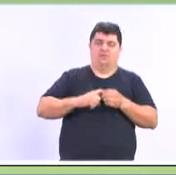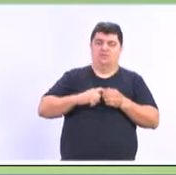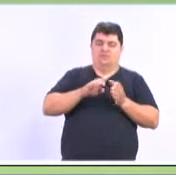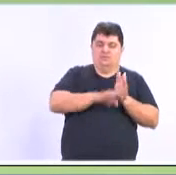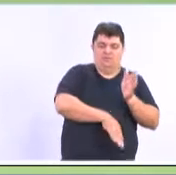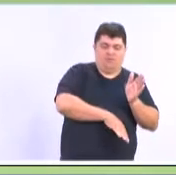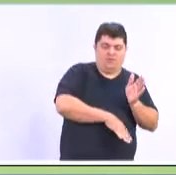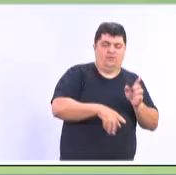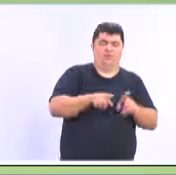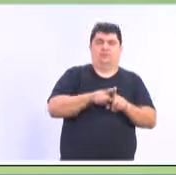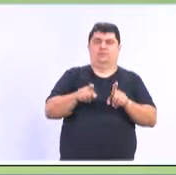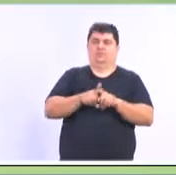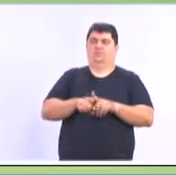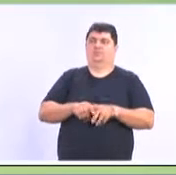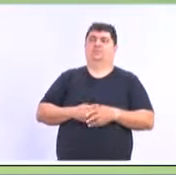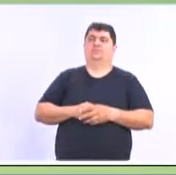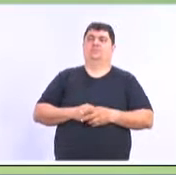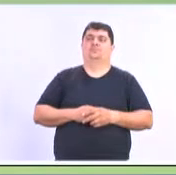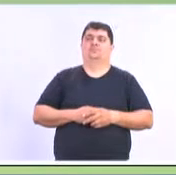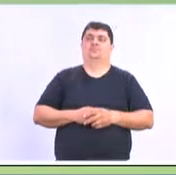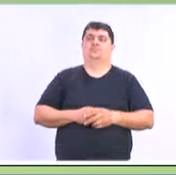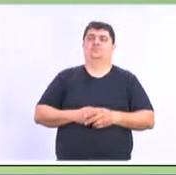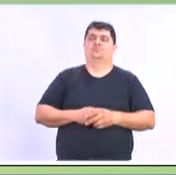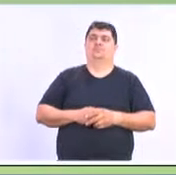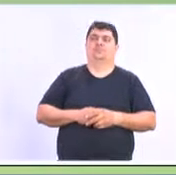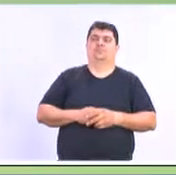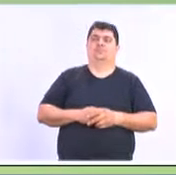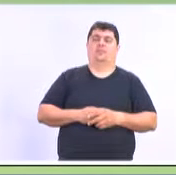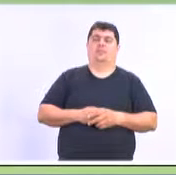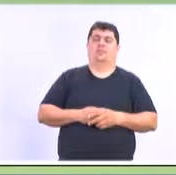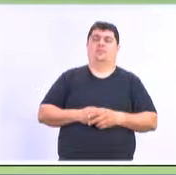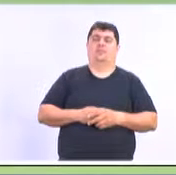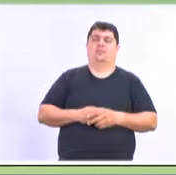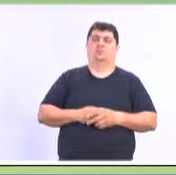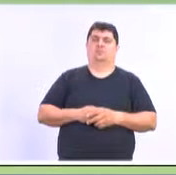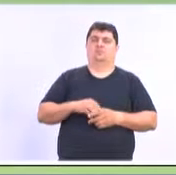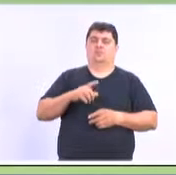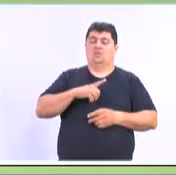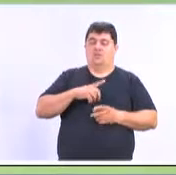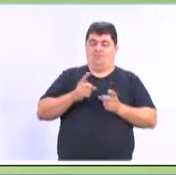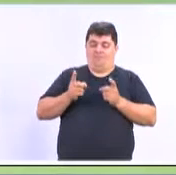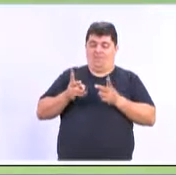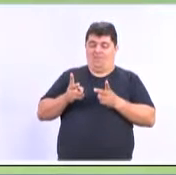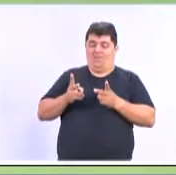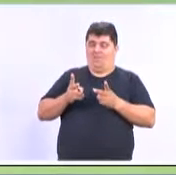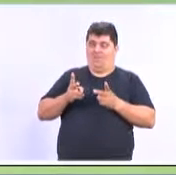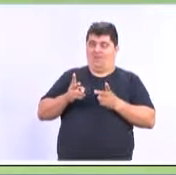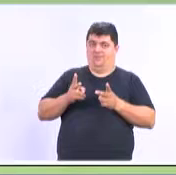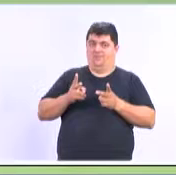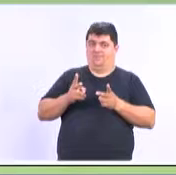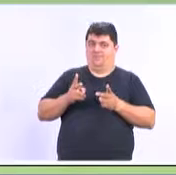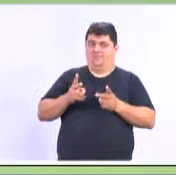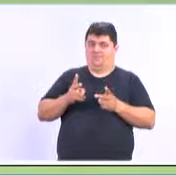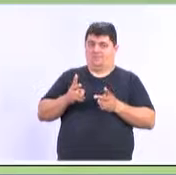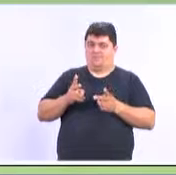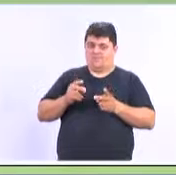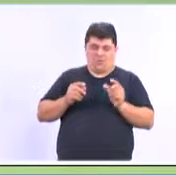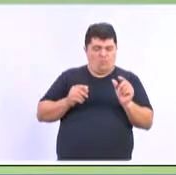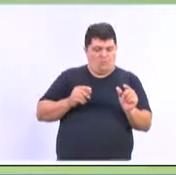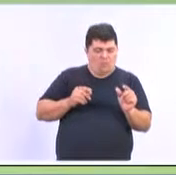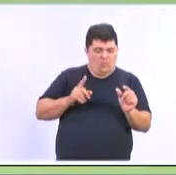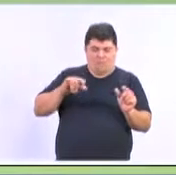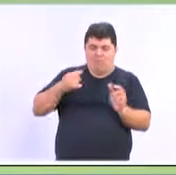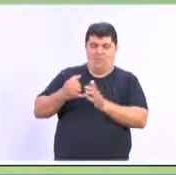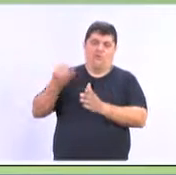e descontos comerciais. Quando eu faço a minha venda, parte dela não é venda, parte dela